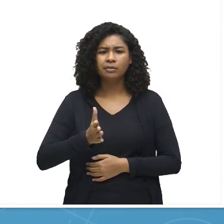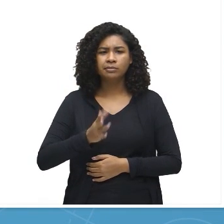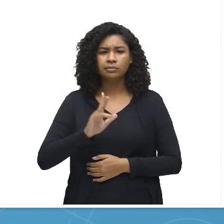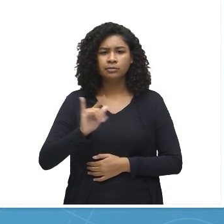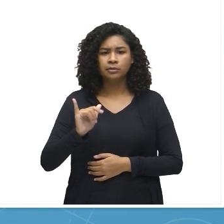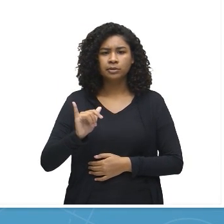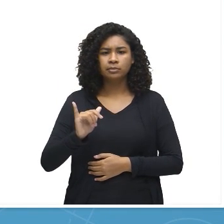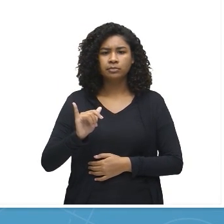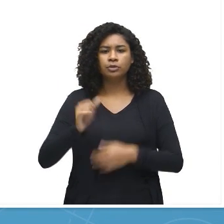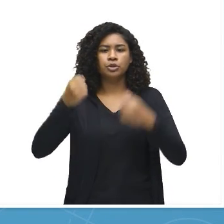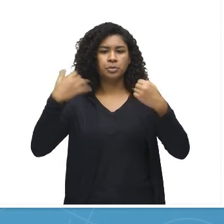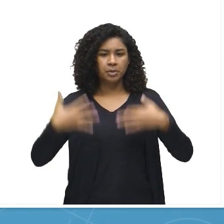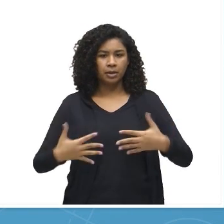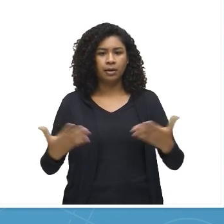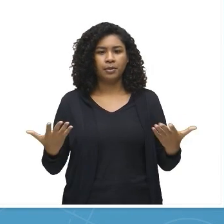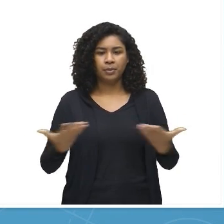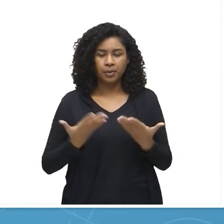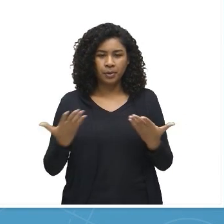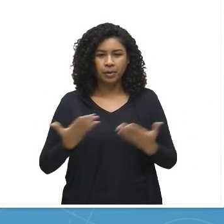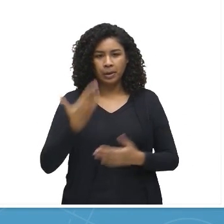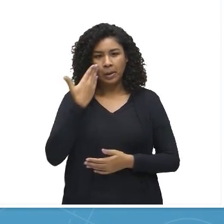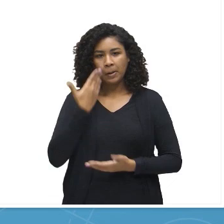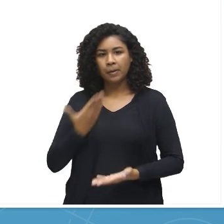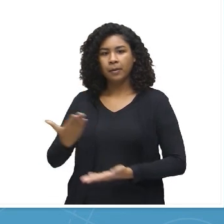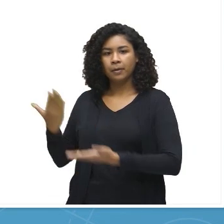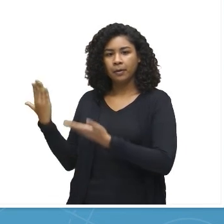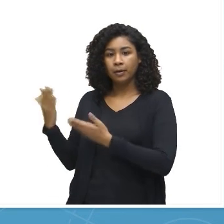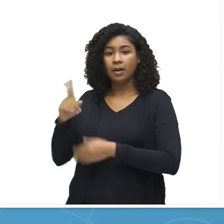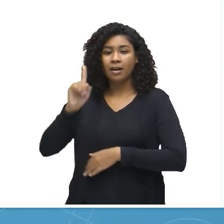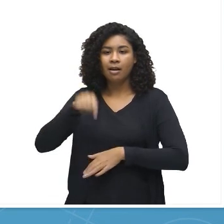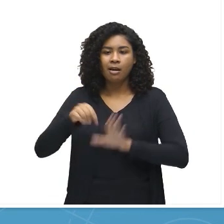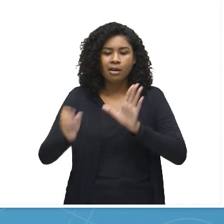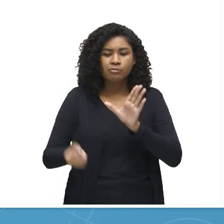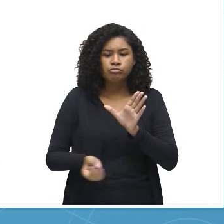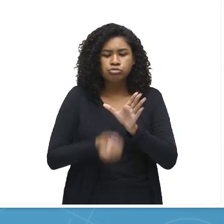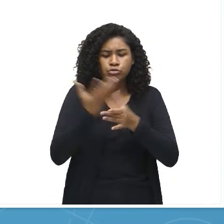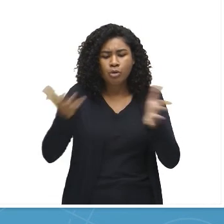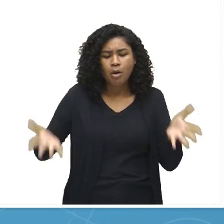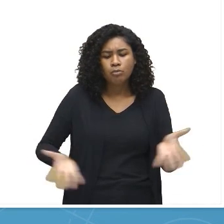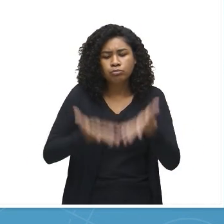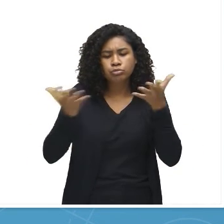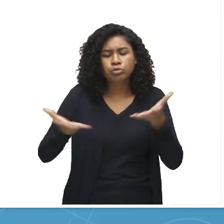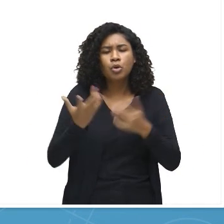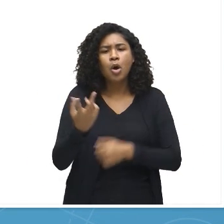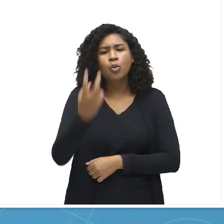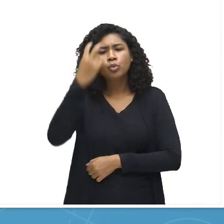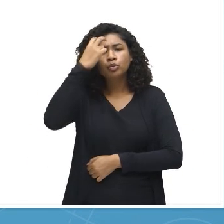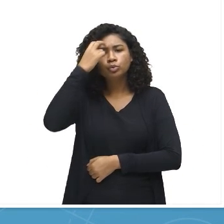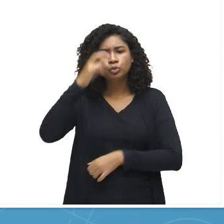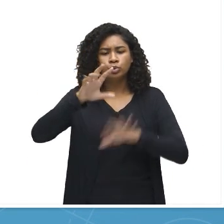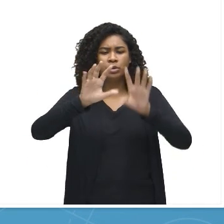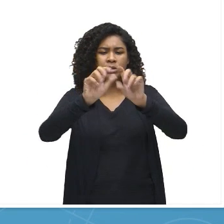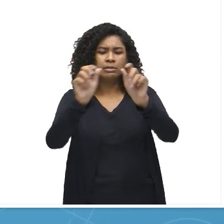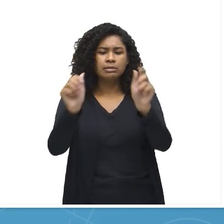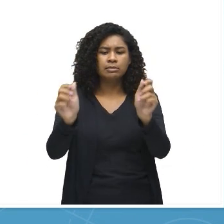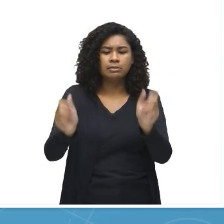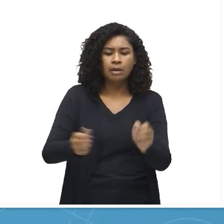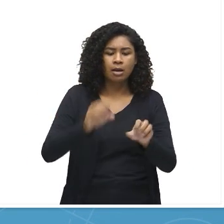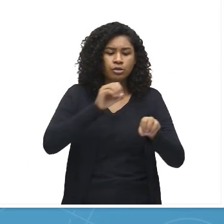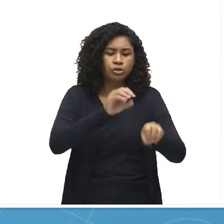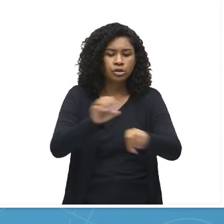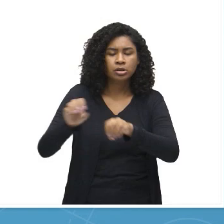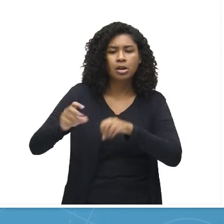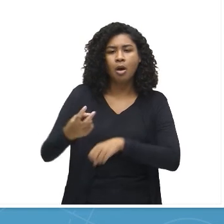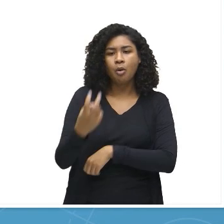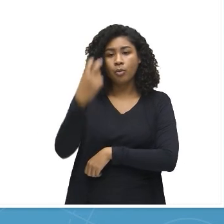Renascimento carolíngio. Foi o florescimento cultural com estímulo às artes, ensino da cultura